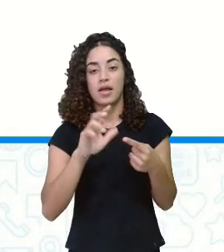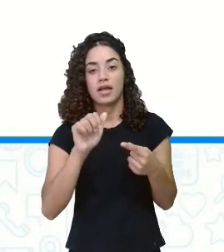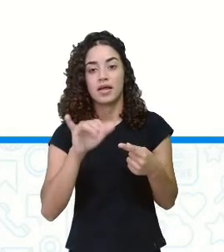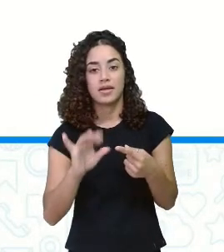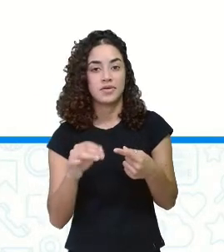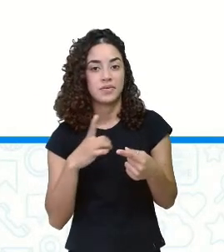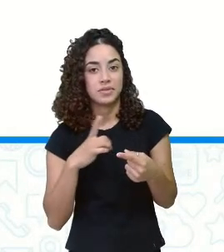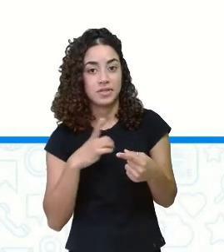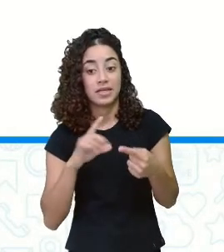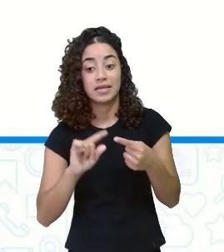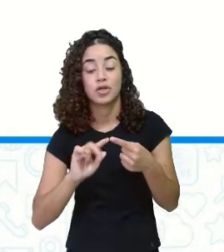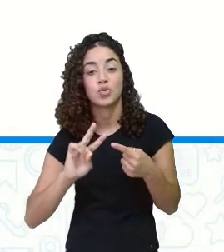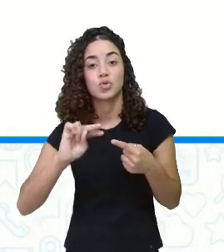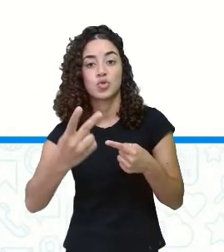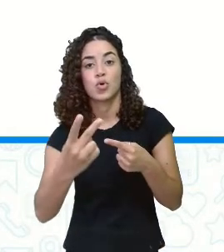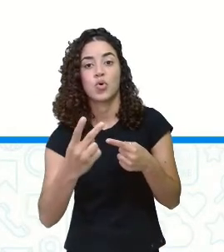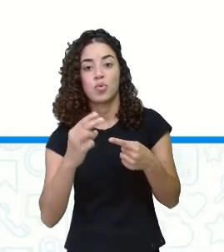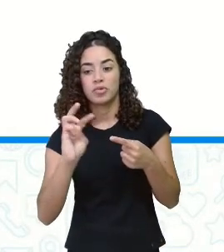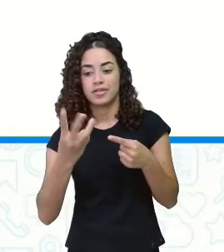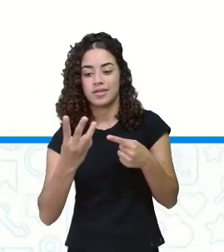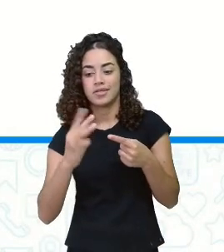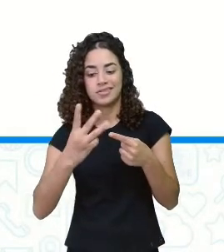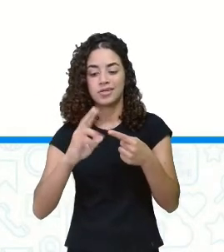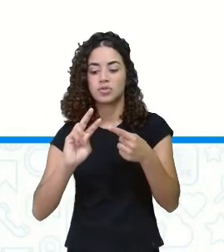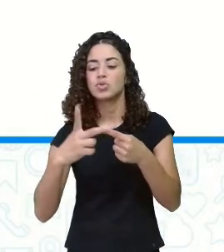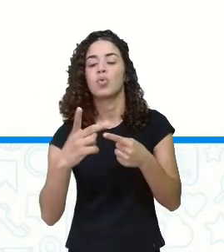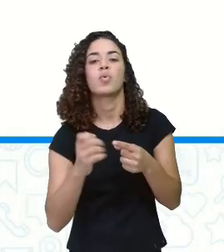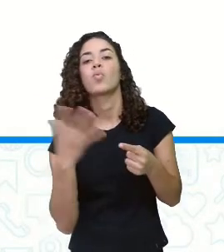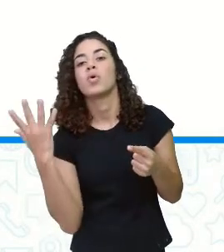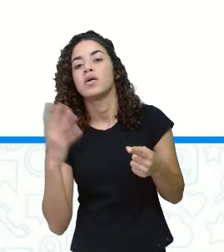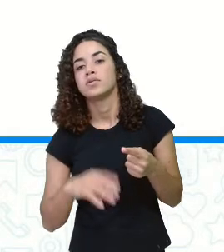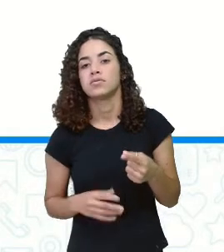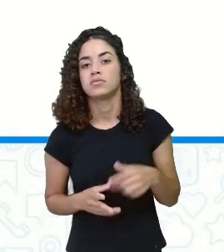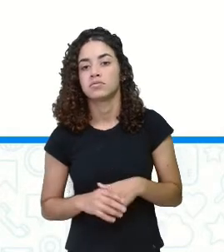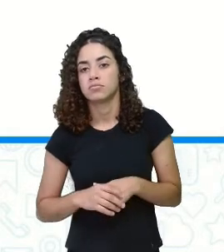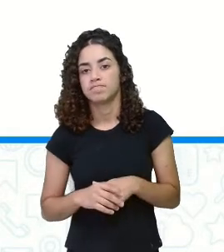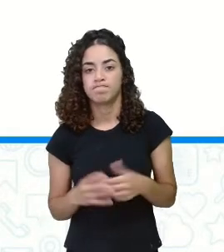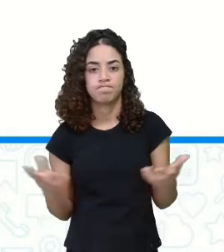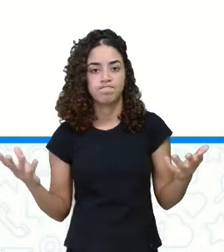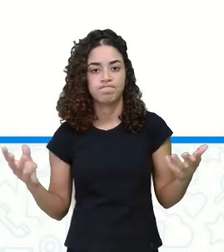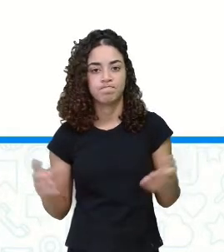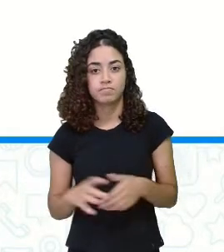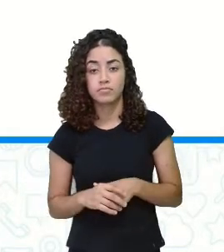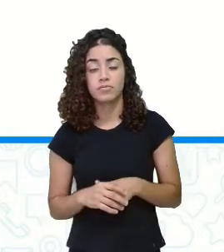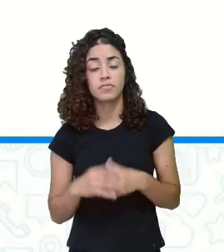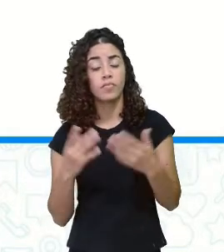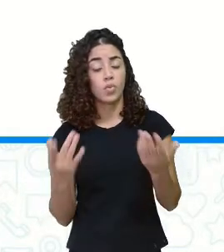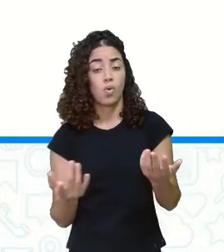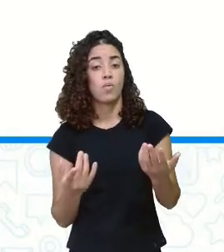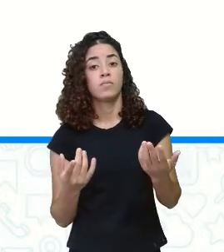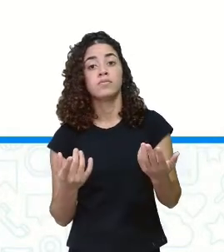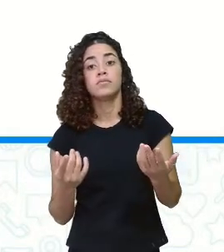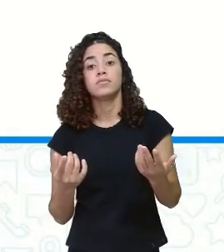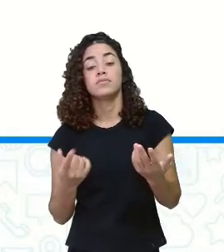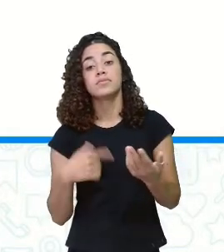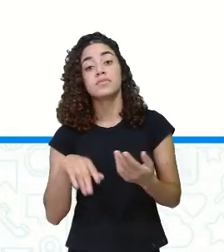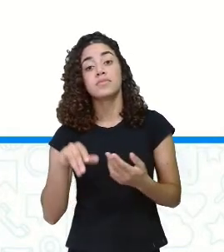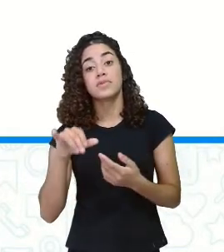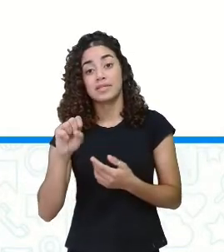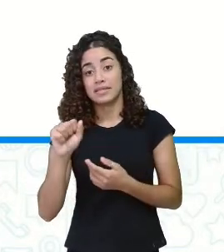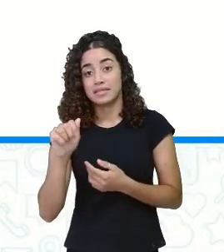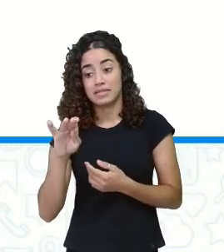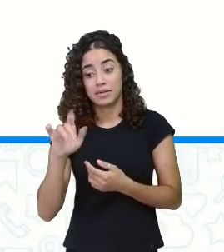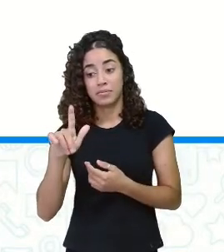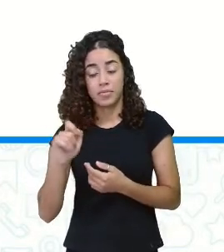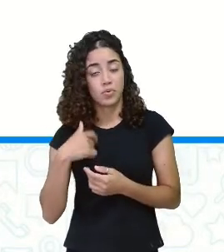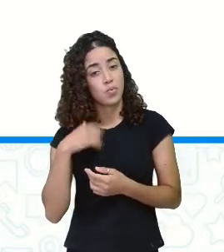tem ali o dobro de 3. E aí, professora Sandra, conta para mim. Bom, a Isabela deve estar pensando ainda.